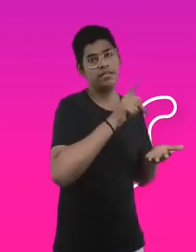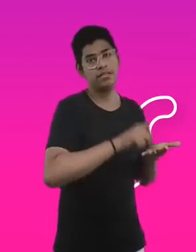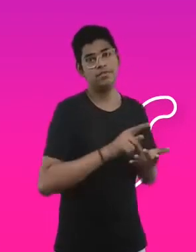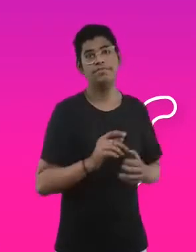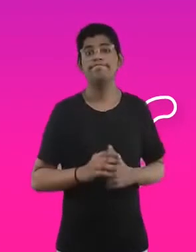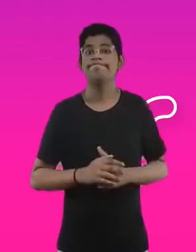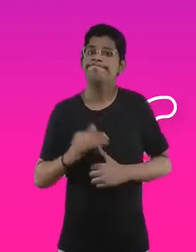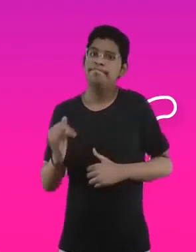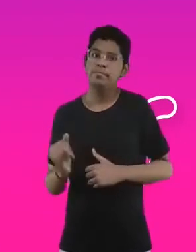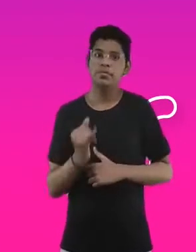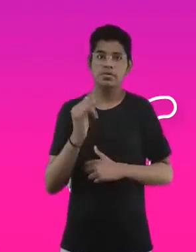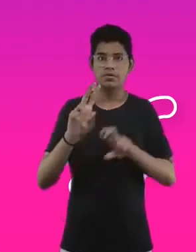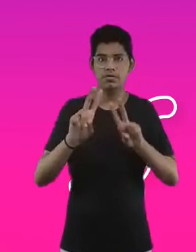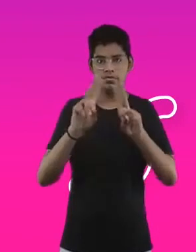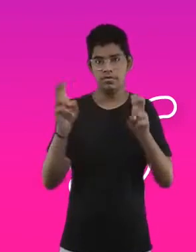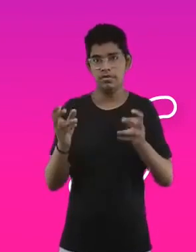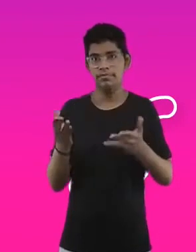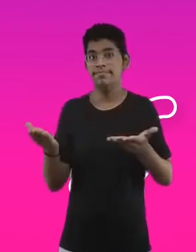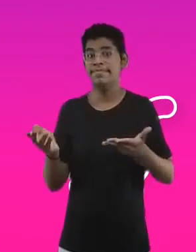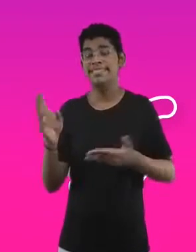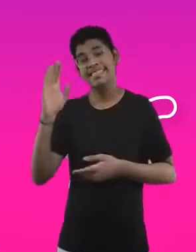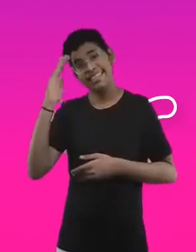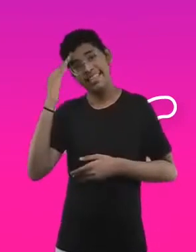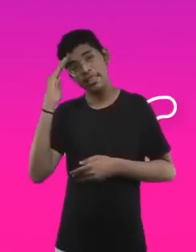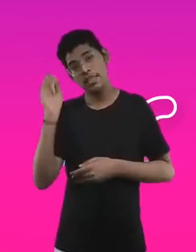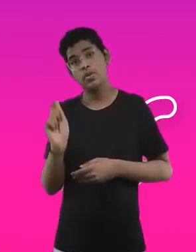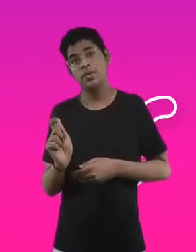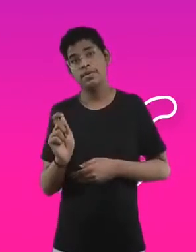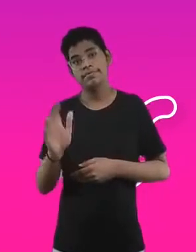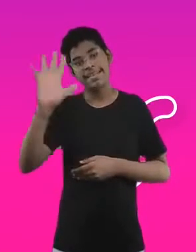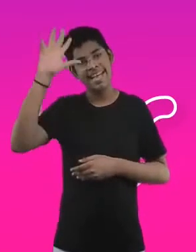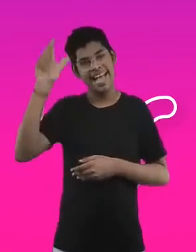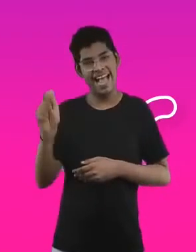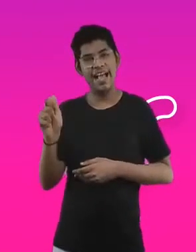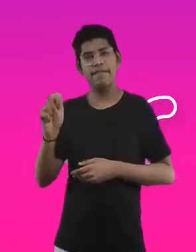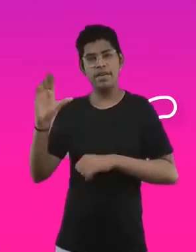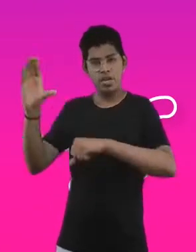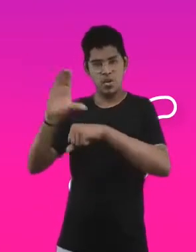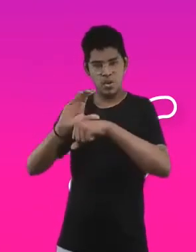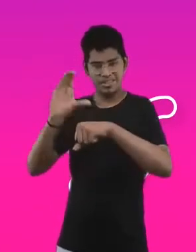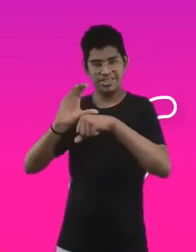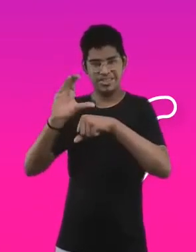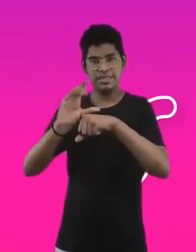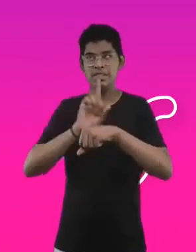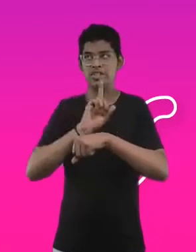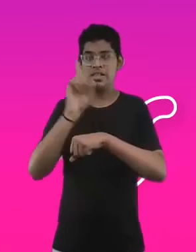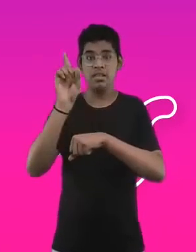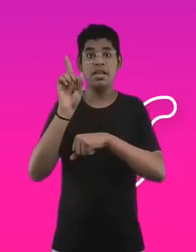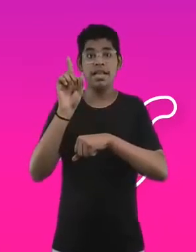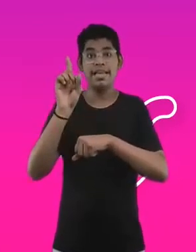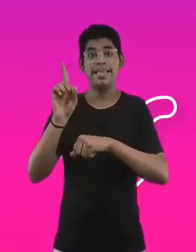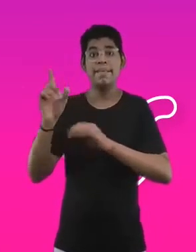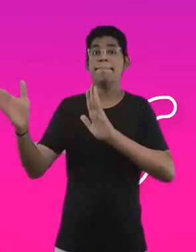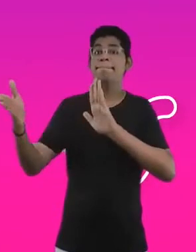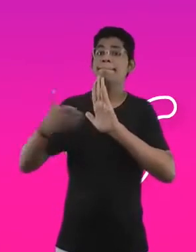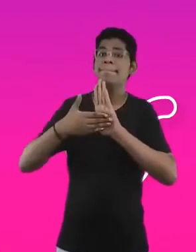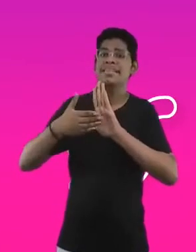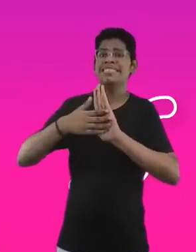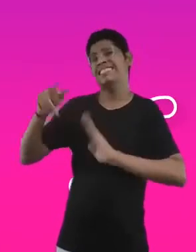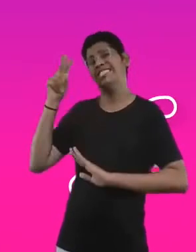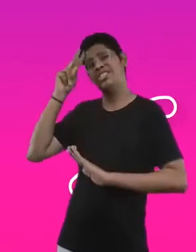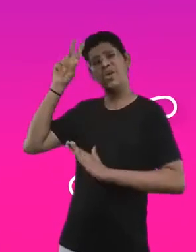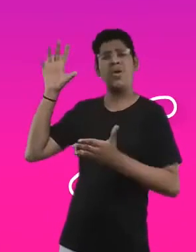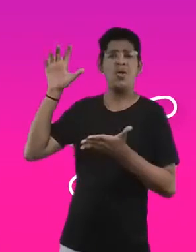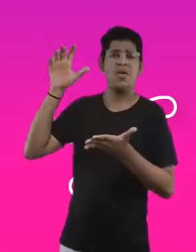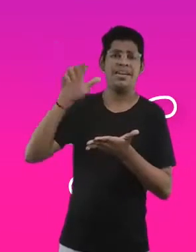a gente também entender que no continente africano, né, existe uma pauta histórica, existe uma historicidade que